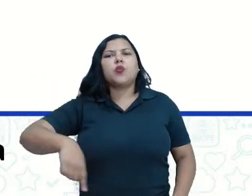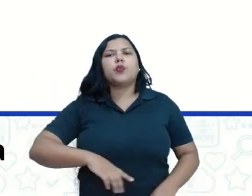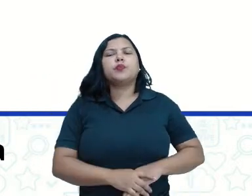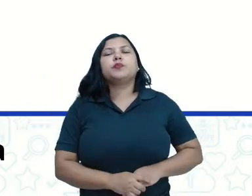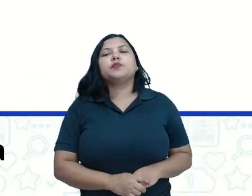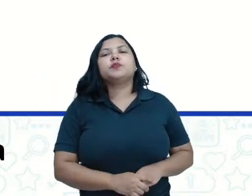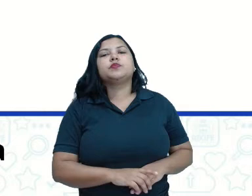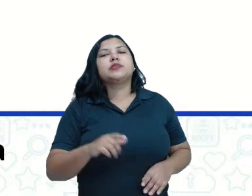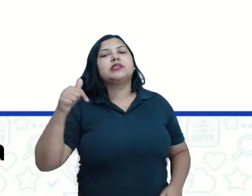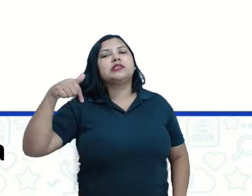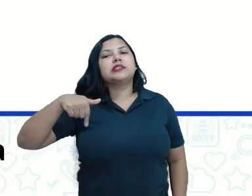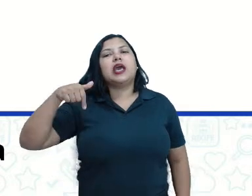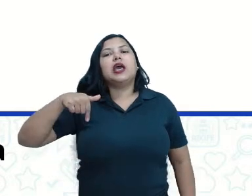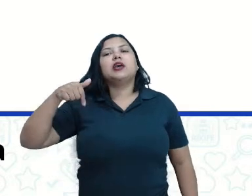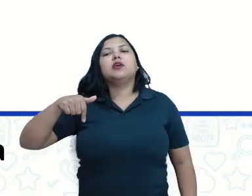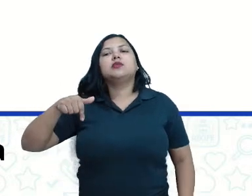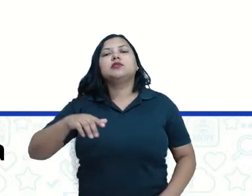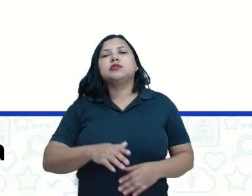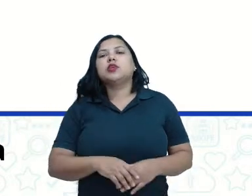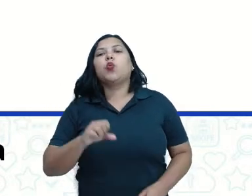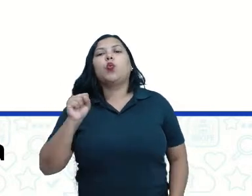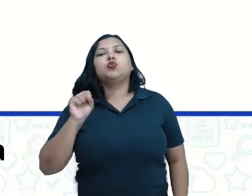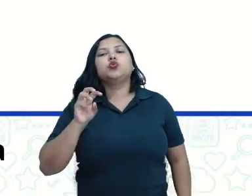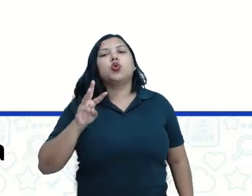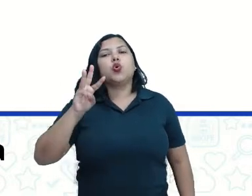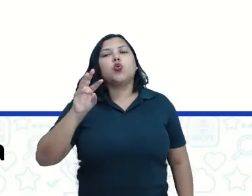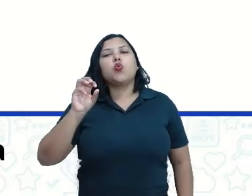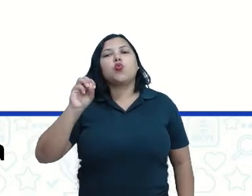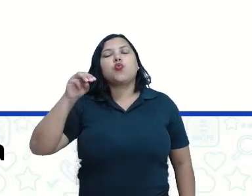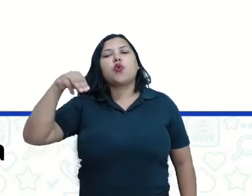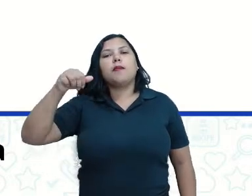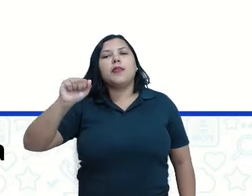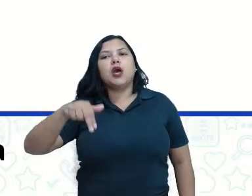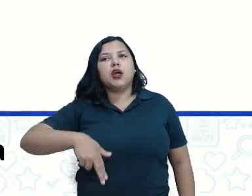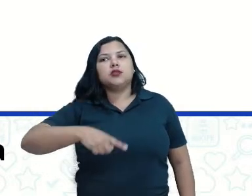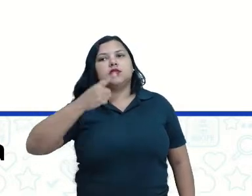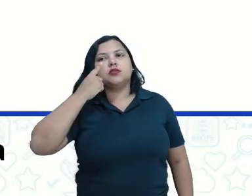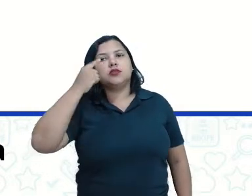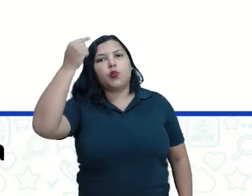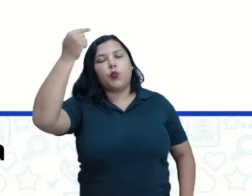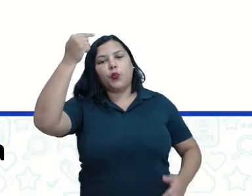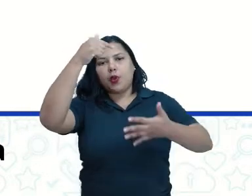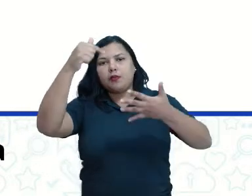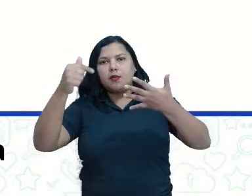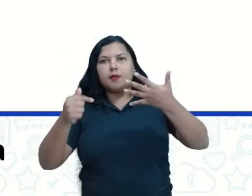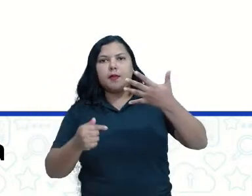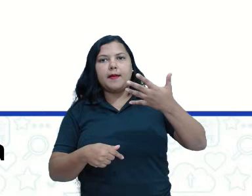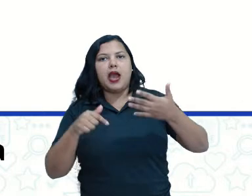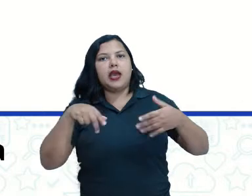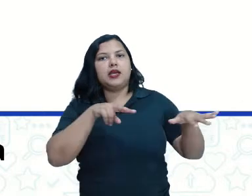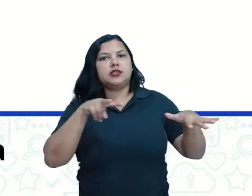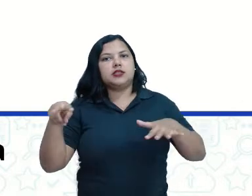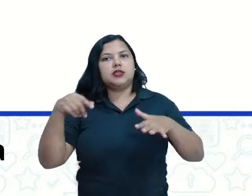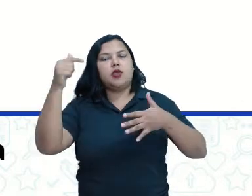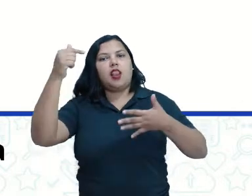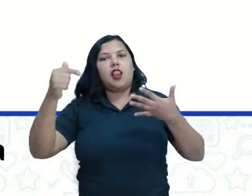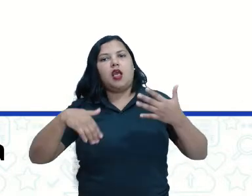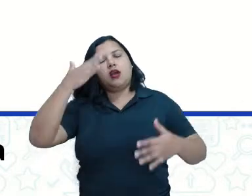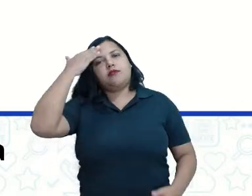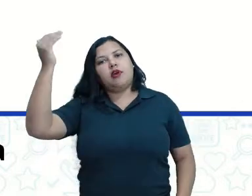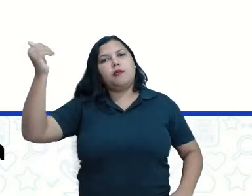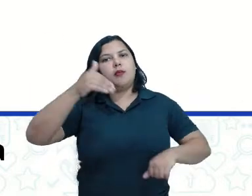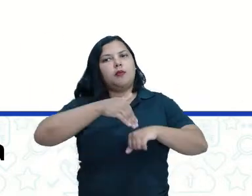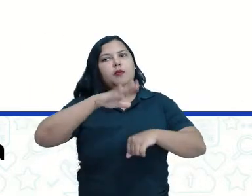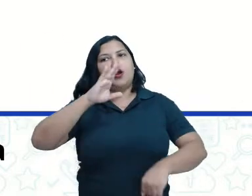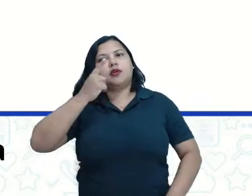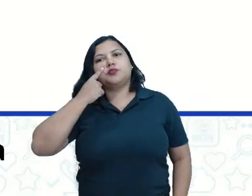Habits, o 7, o 7, e o 8, Woman, tá, as As músicas estão essa semana na Parada do Sucesso. Interessante que essa Parada